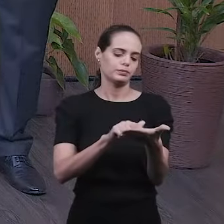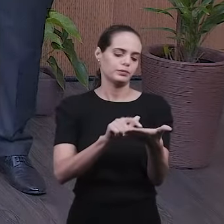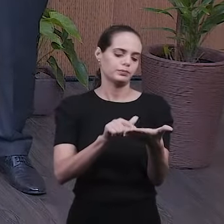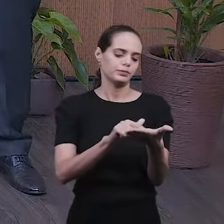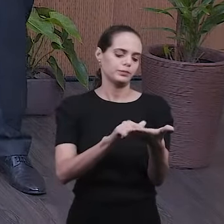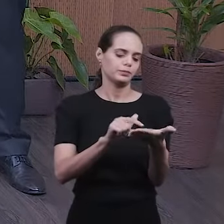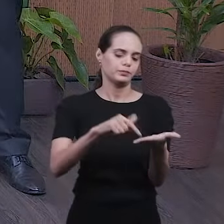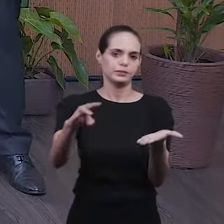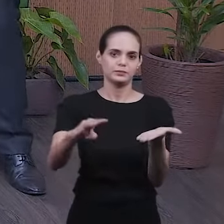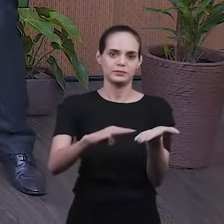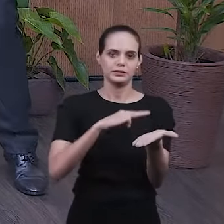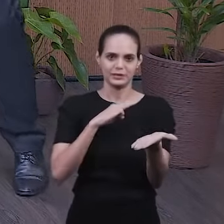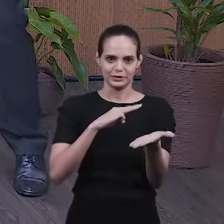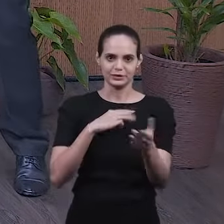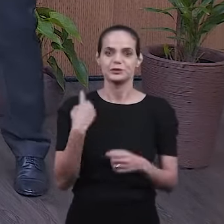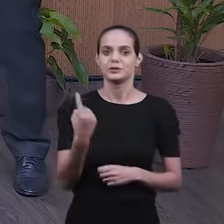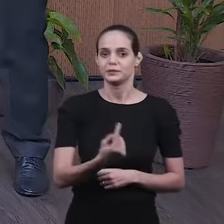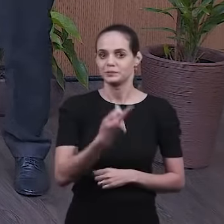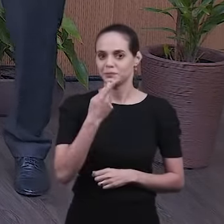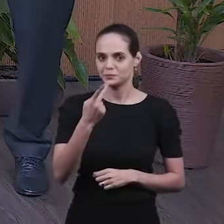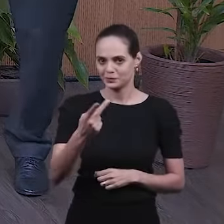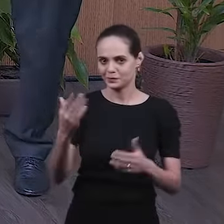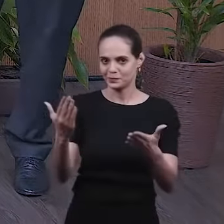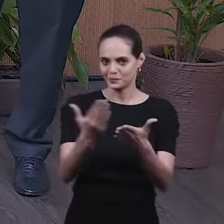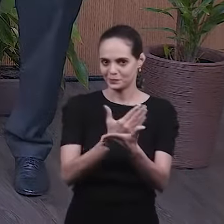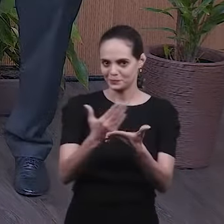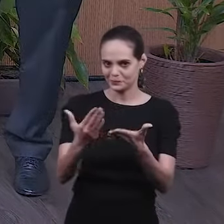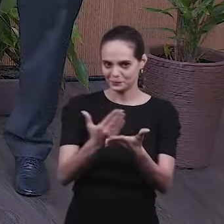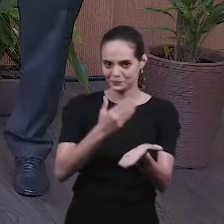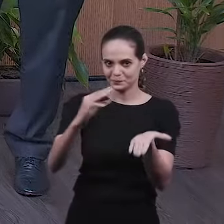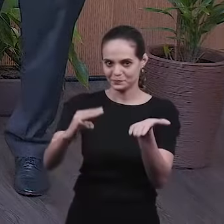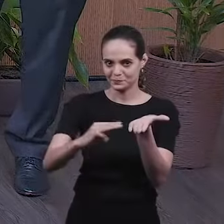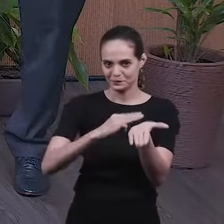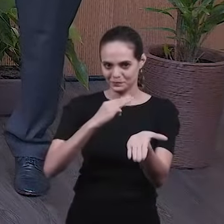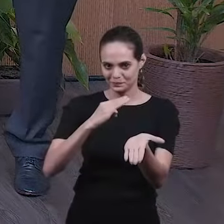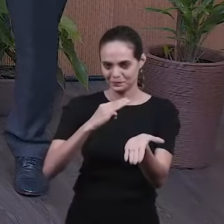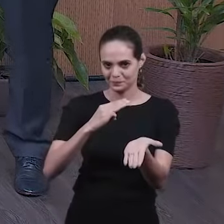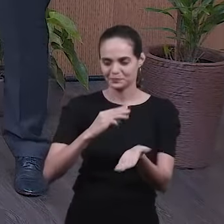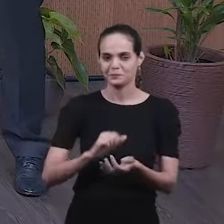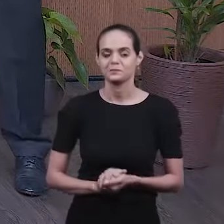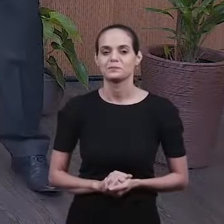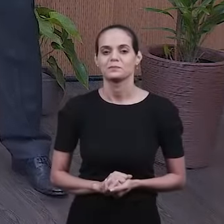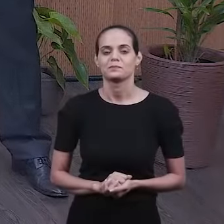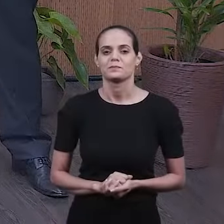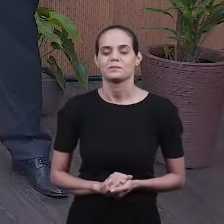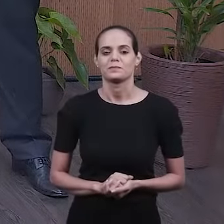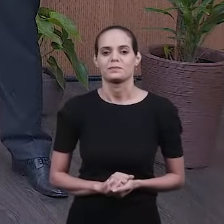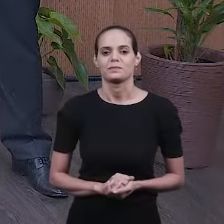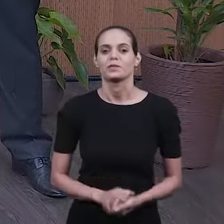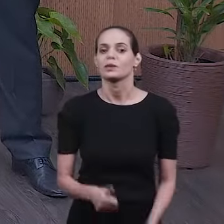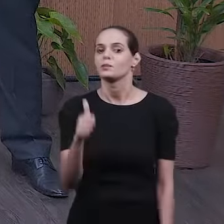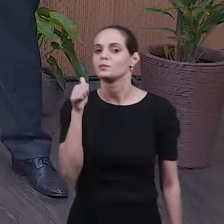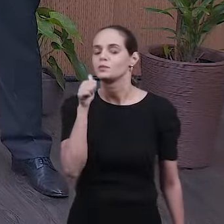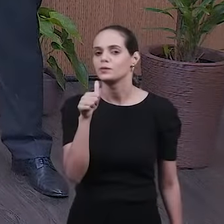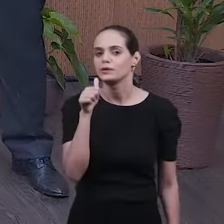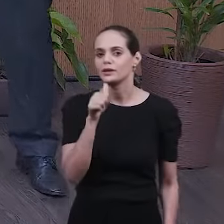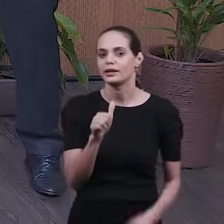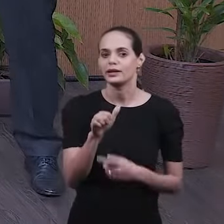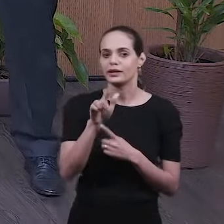mensagens recebidas na última semana, Sérgio. Uma delas foi enviada por Quitéria Maria da